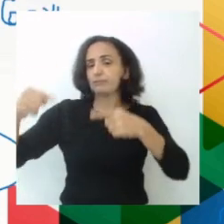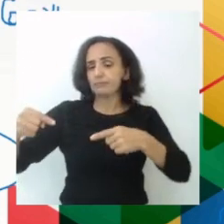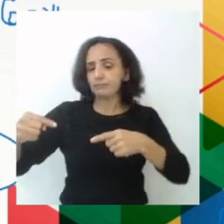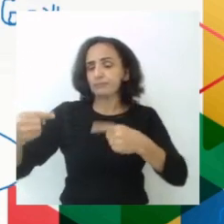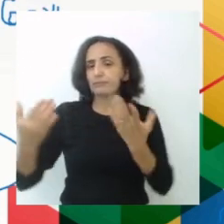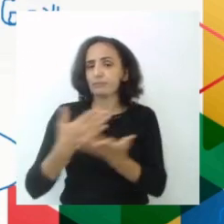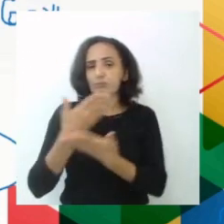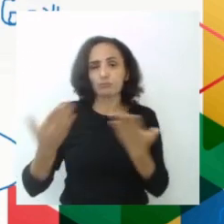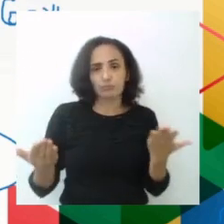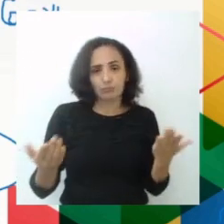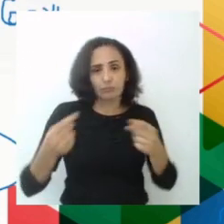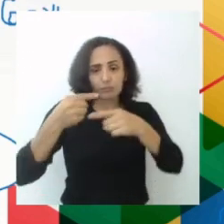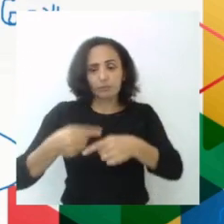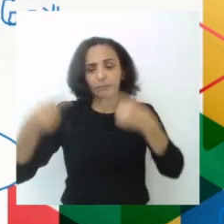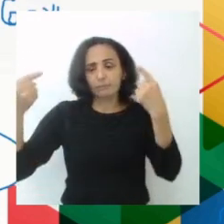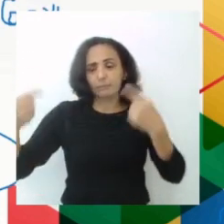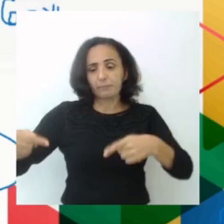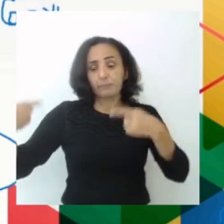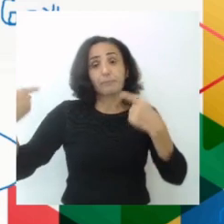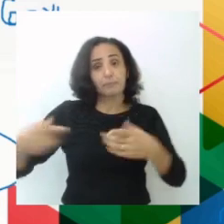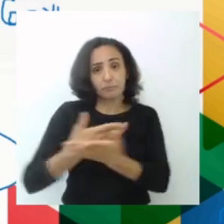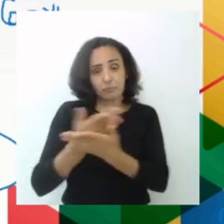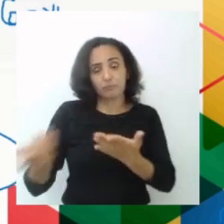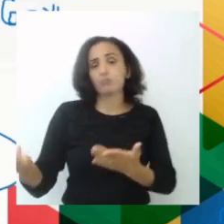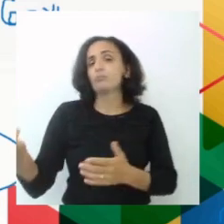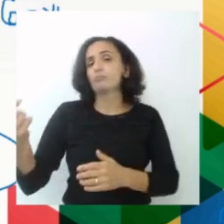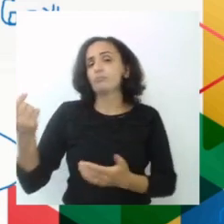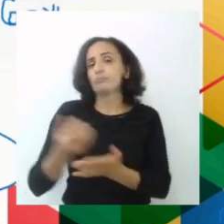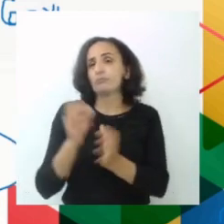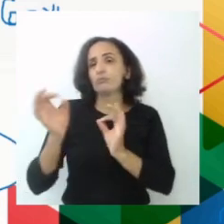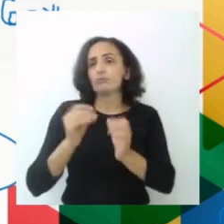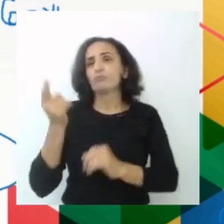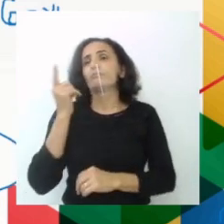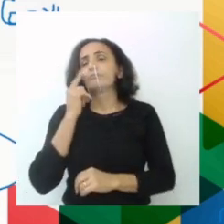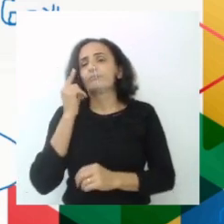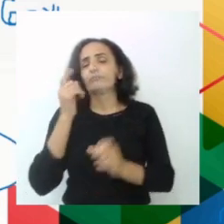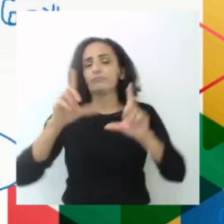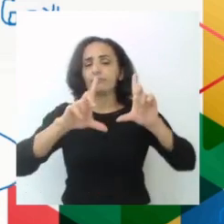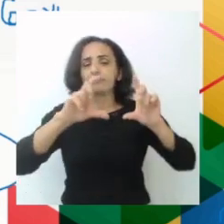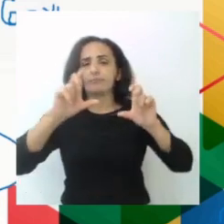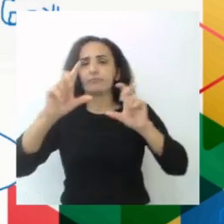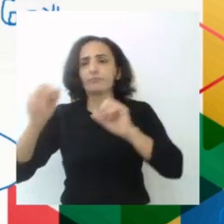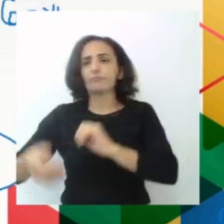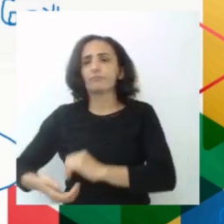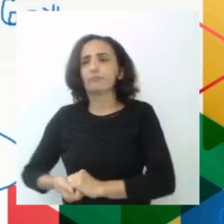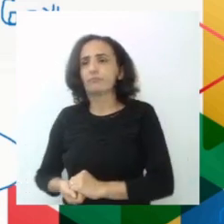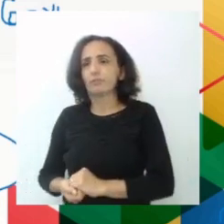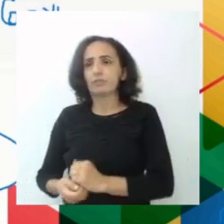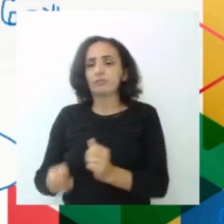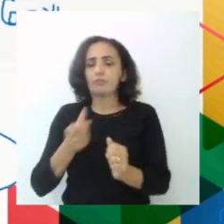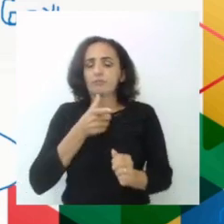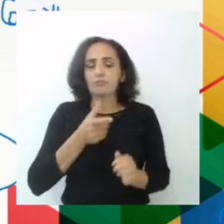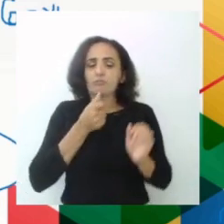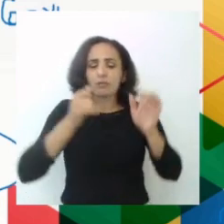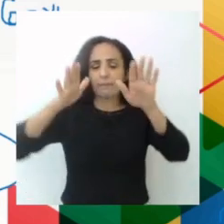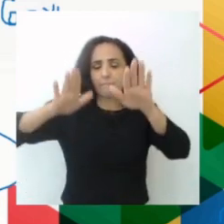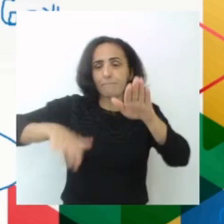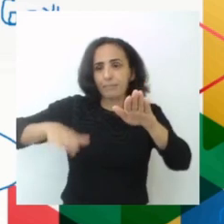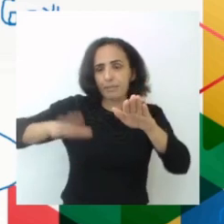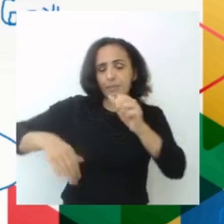segundo e terceiro colocado. Essa foto que vocês estão vendo aí é da Praia de Calhetas, lá no